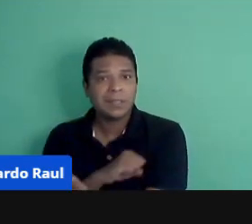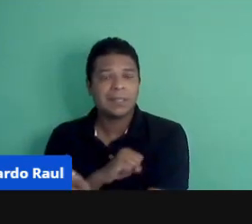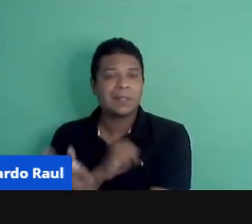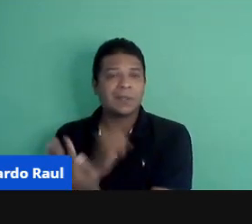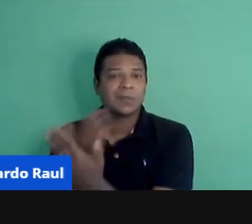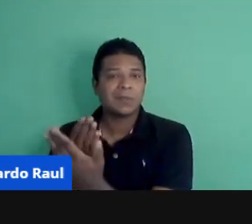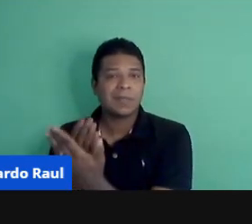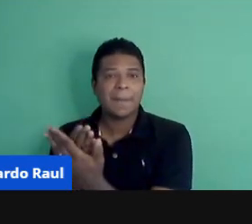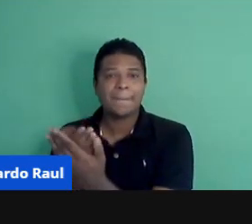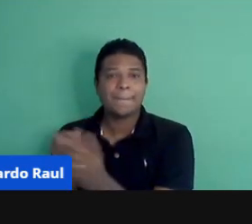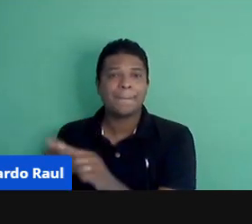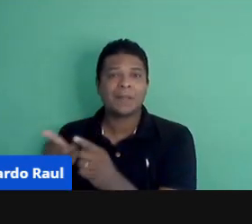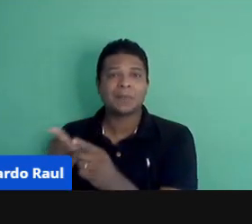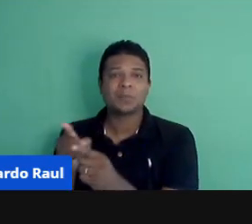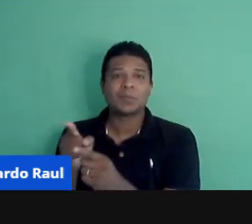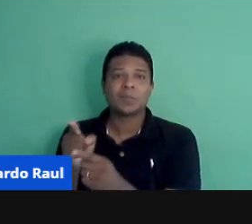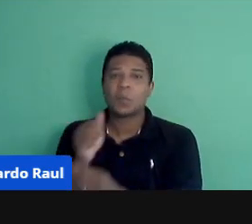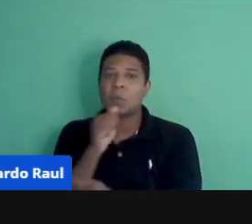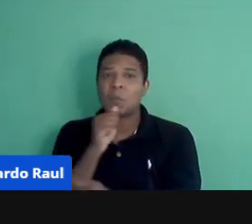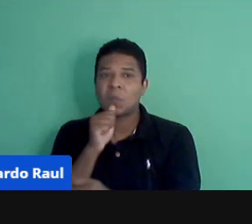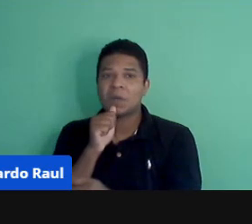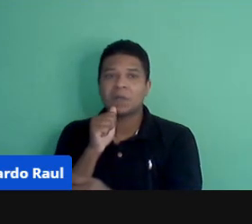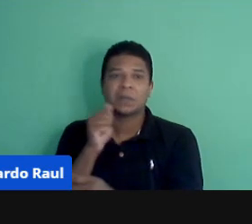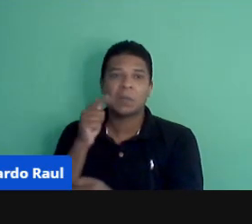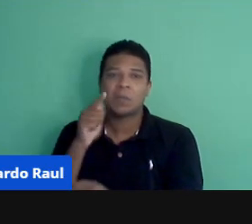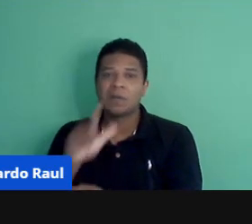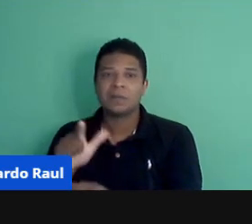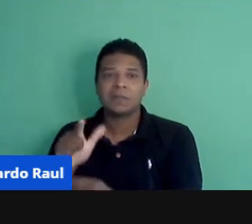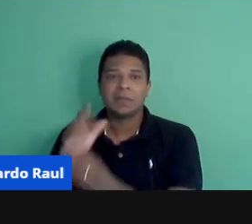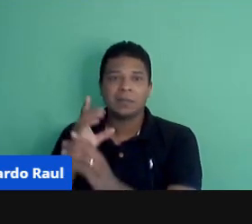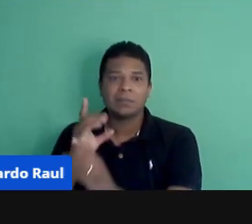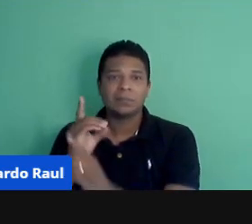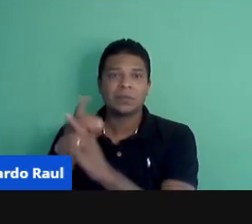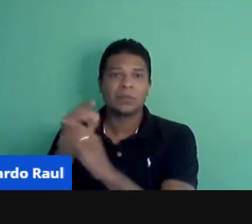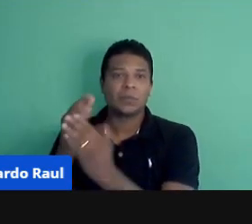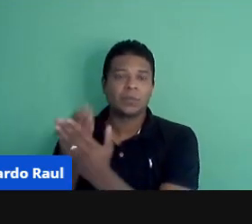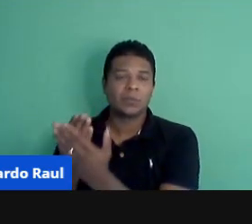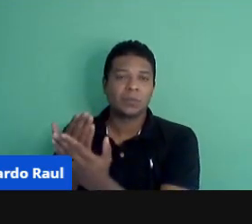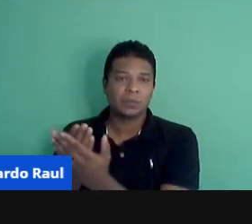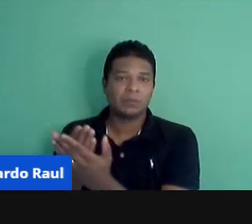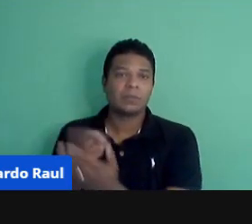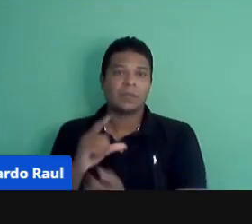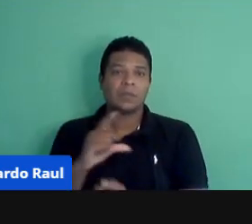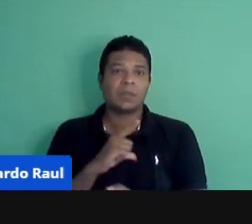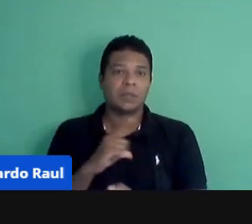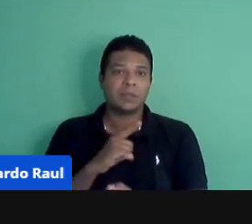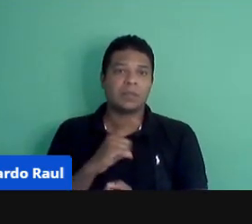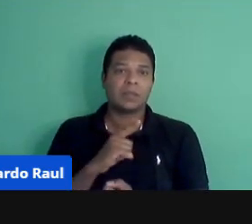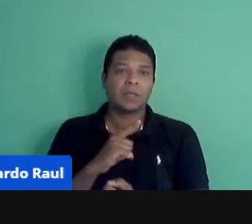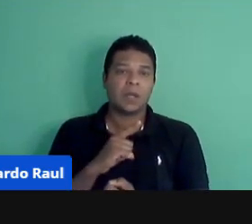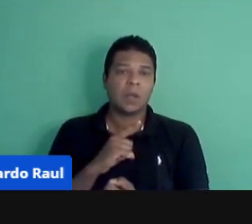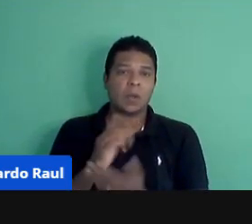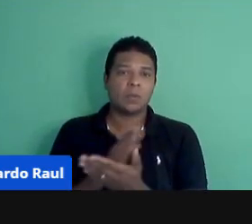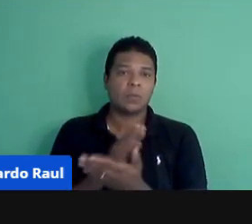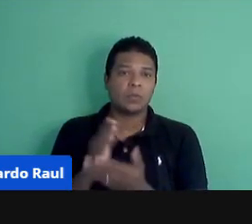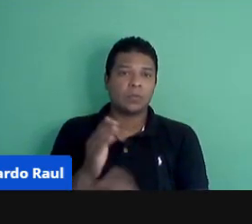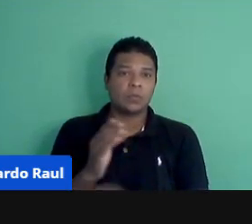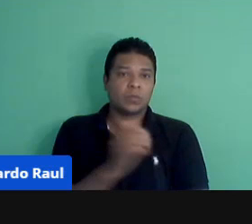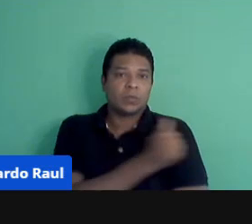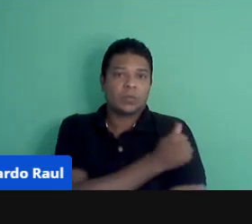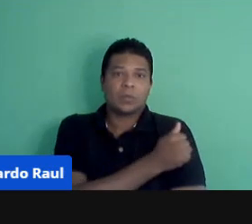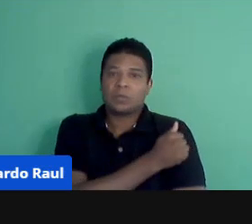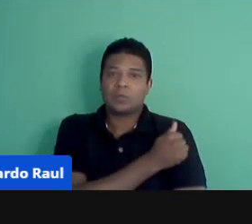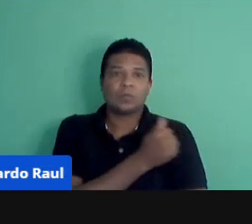não conseguem acompanhar. Esse é um ponto muito importante. Nós ainda temos um percentual de alunos que nós não conseguimos